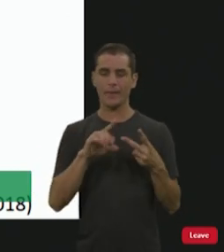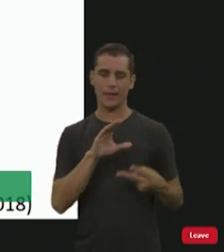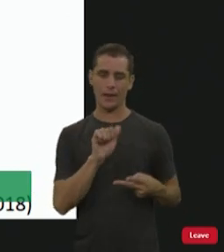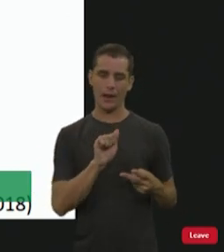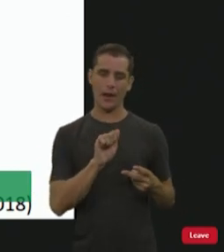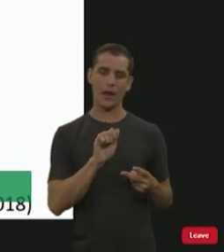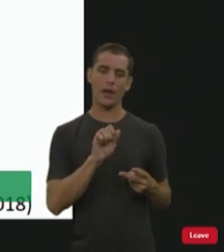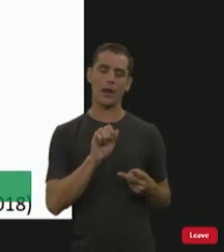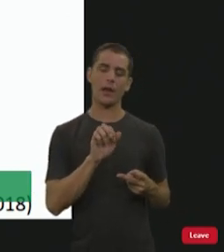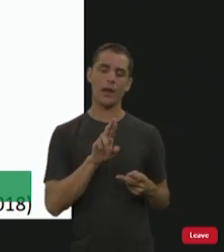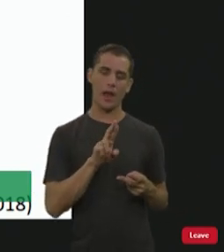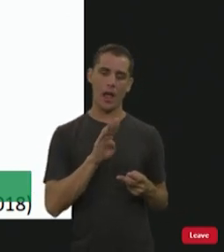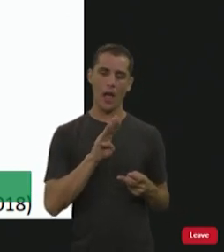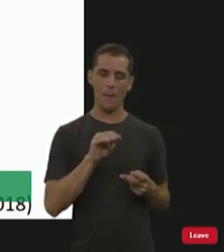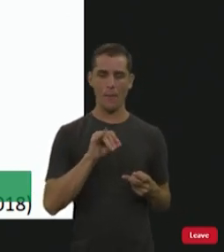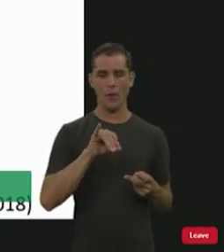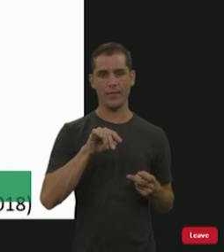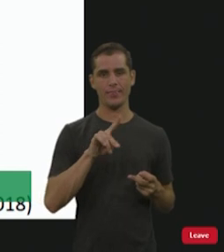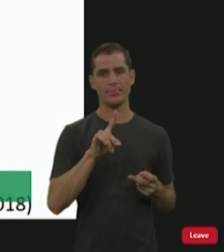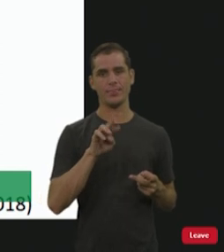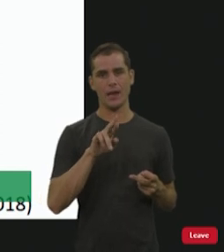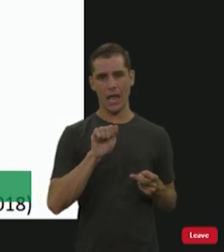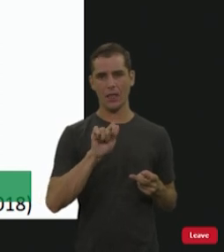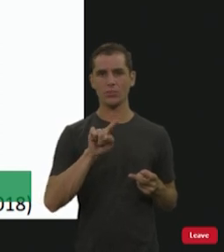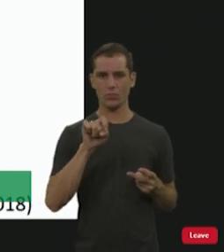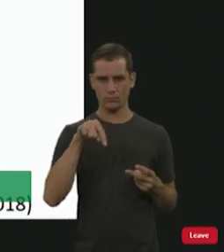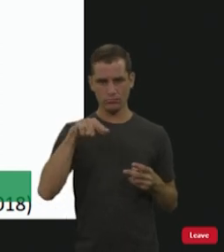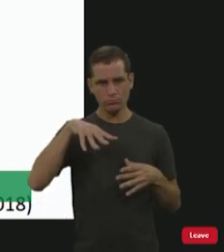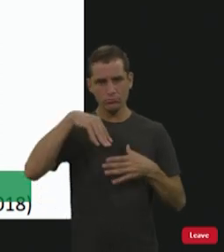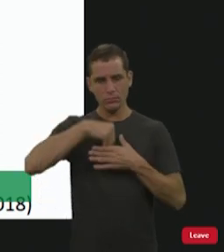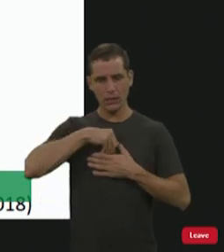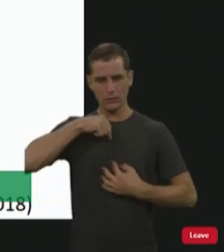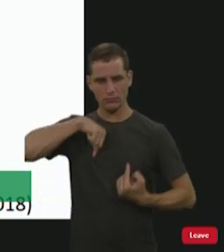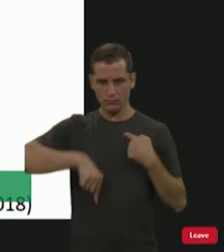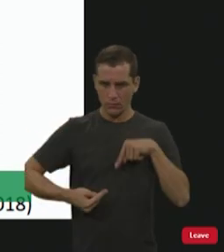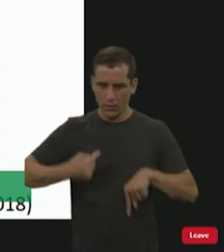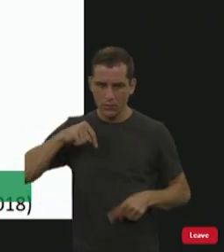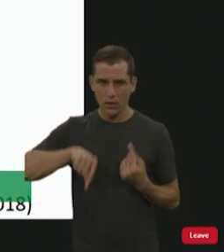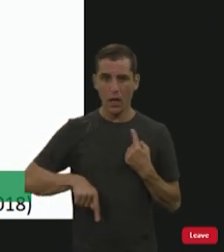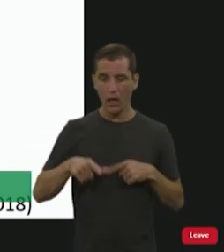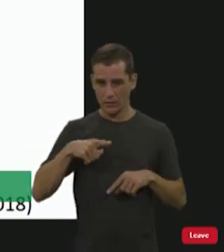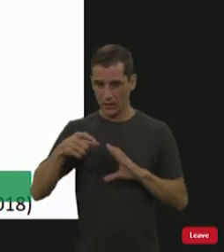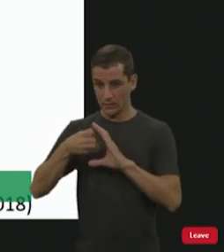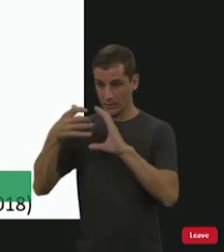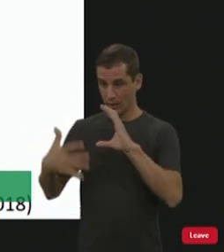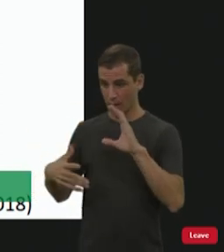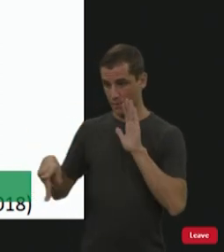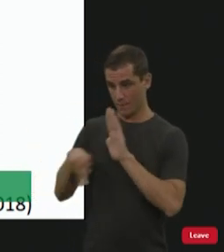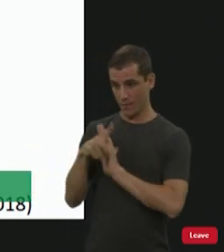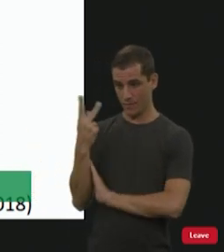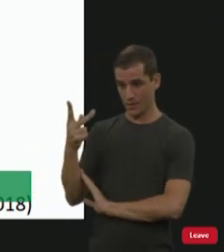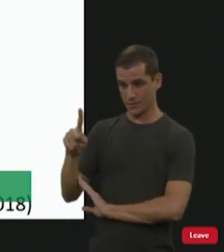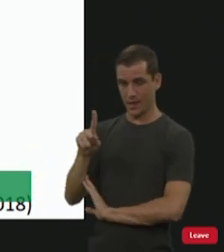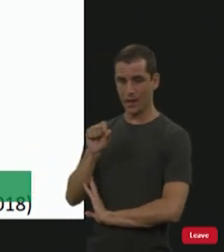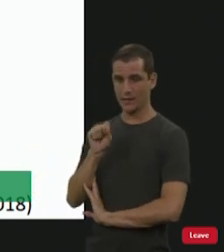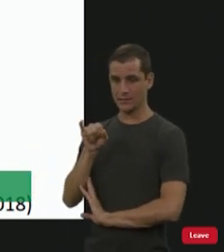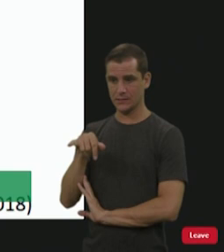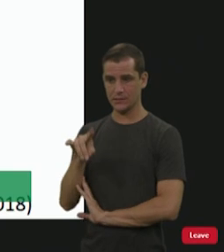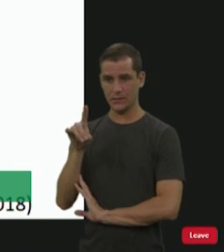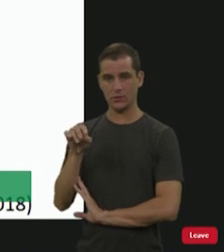excesso de hormônio do crescimento, e são característicos da síndrome a presença de acantose níquens, que é um escurecimento da